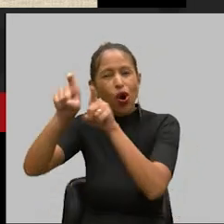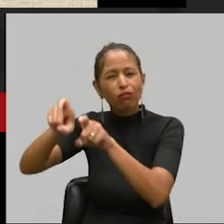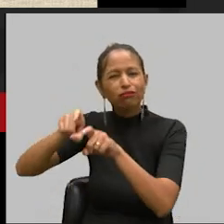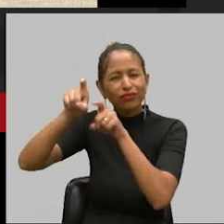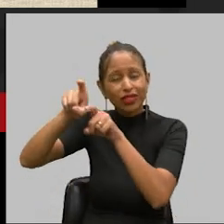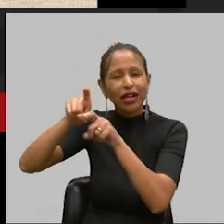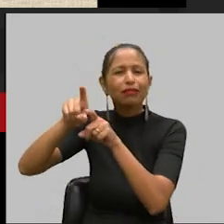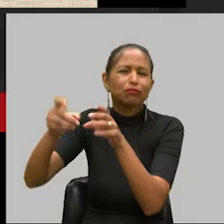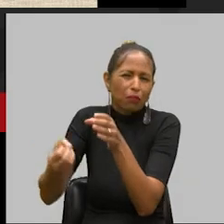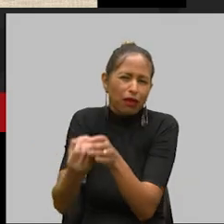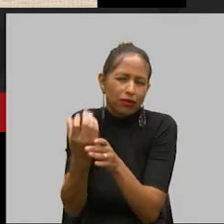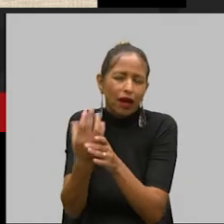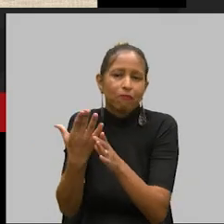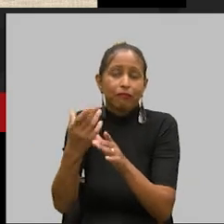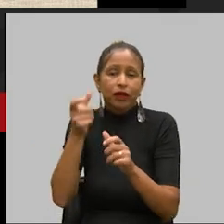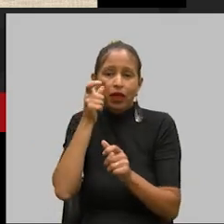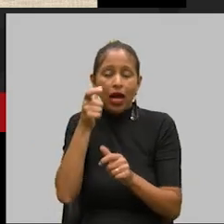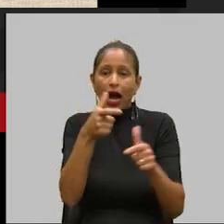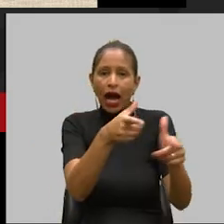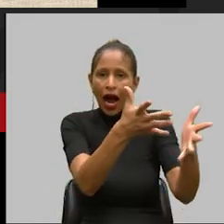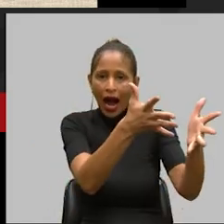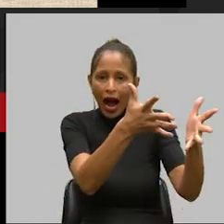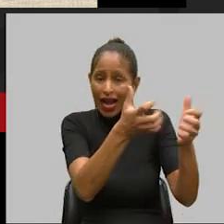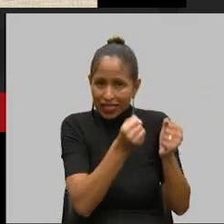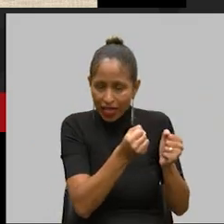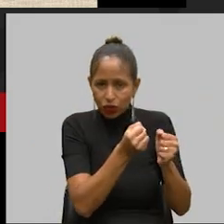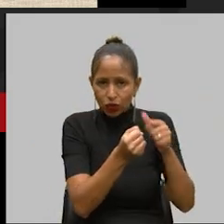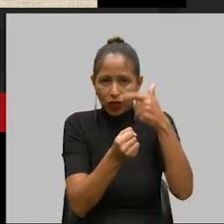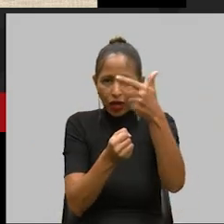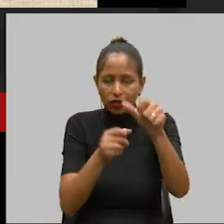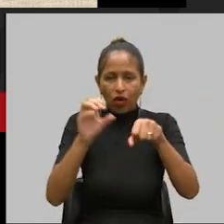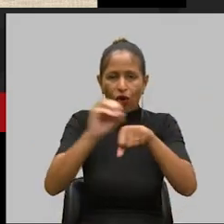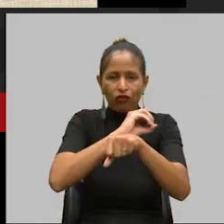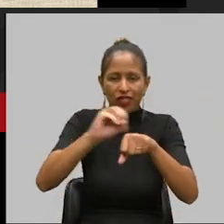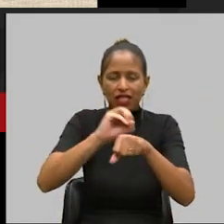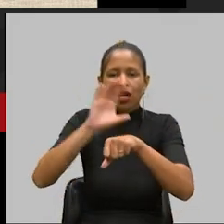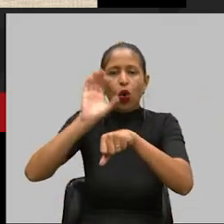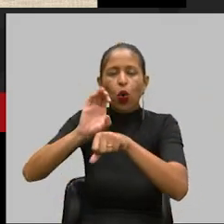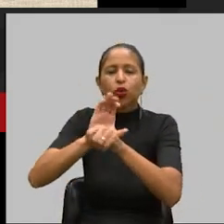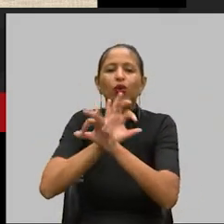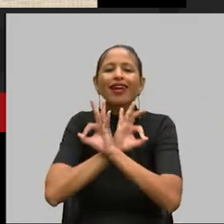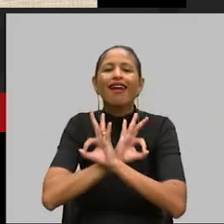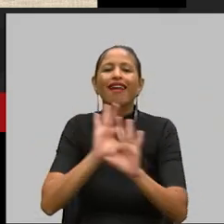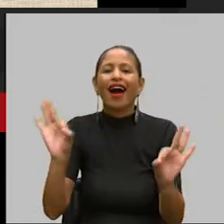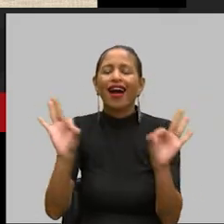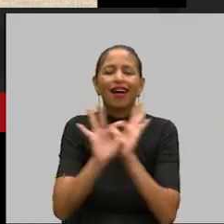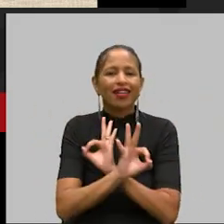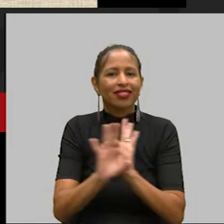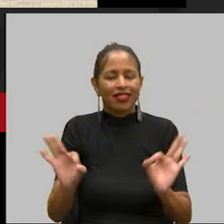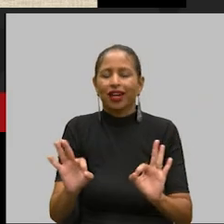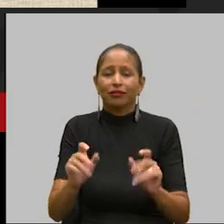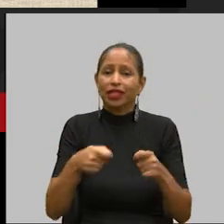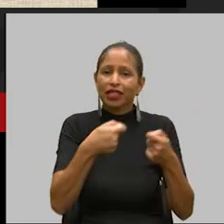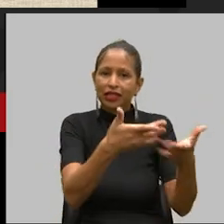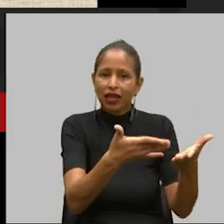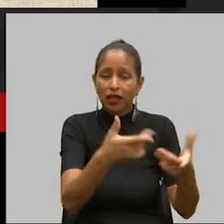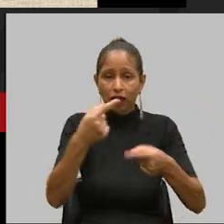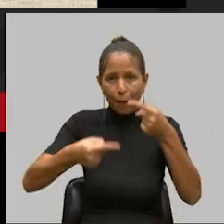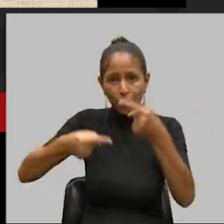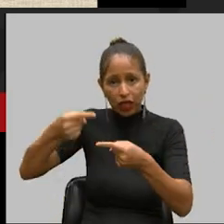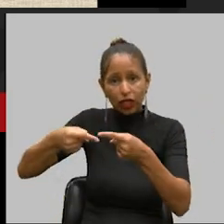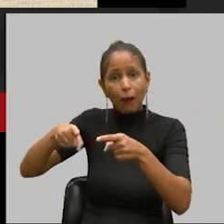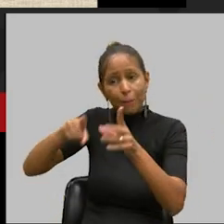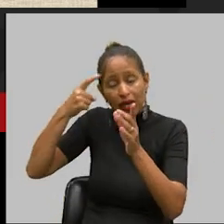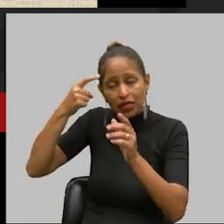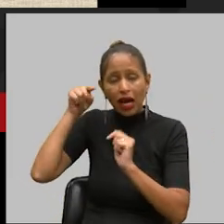tem acesso há nada há uma oficina há um curso ninguém dessa área que dê então numa política pública nós temos que